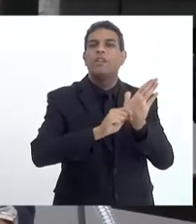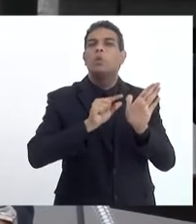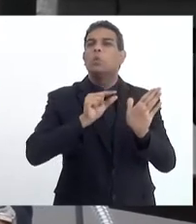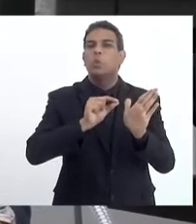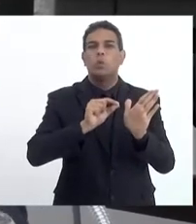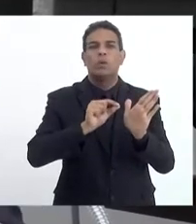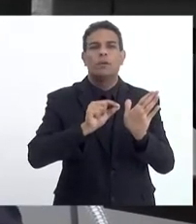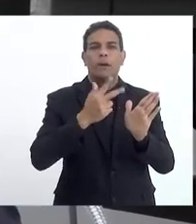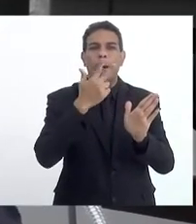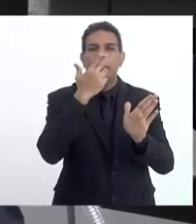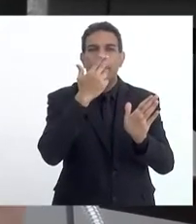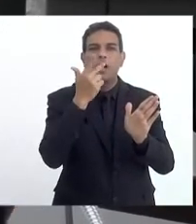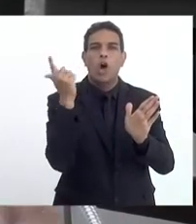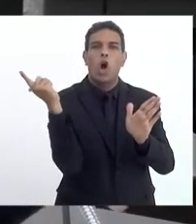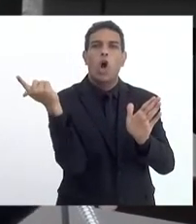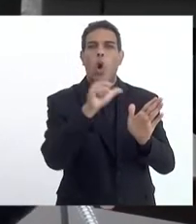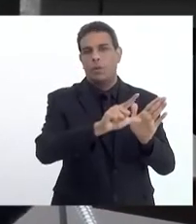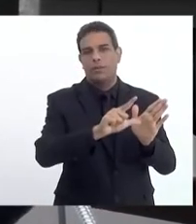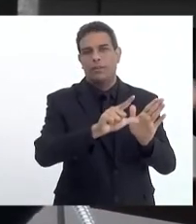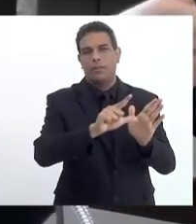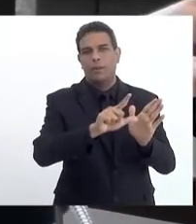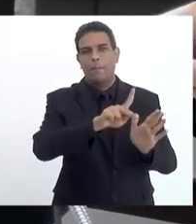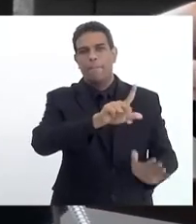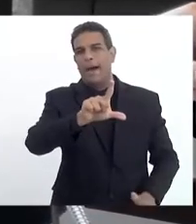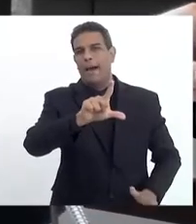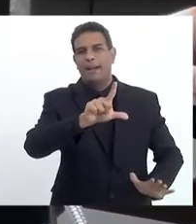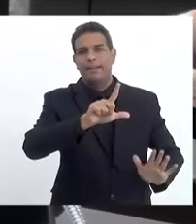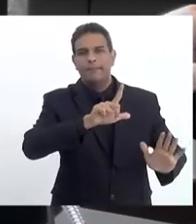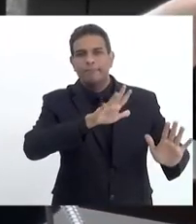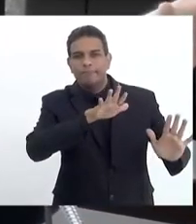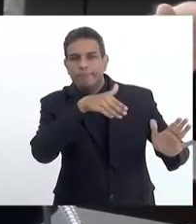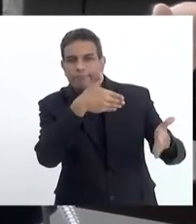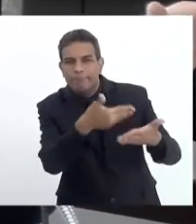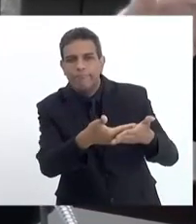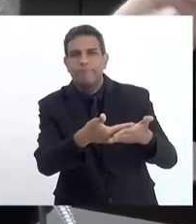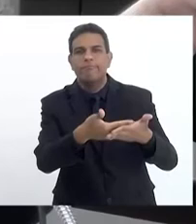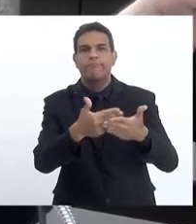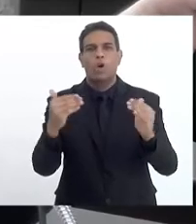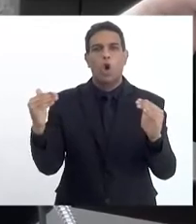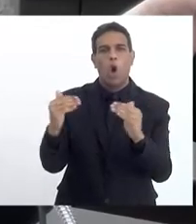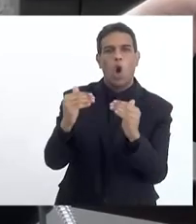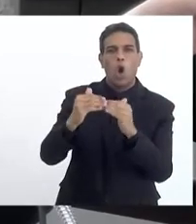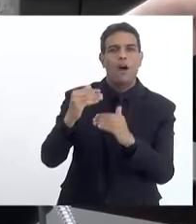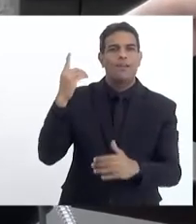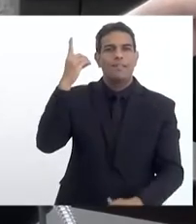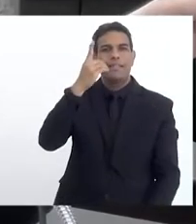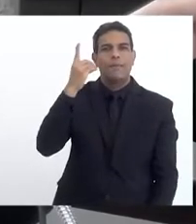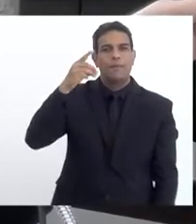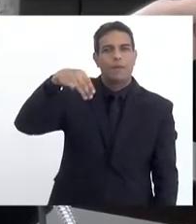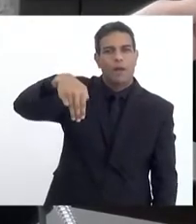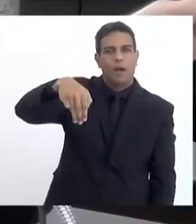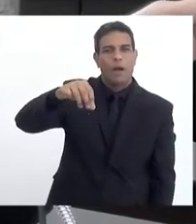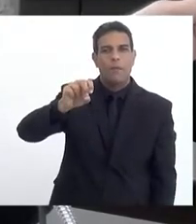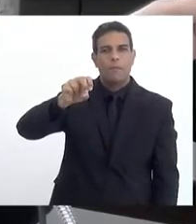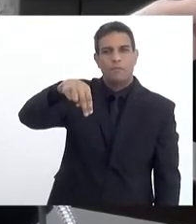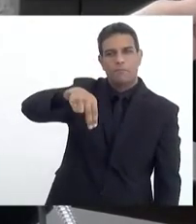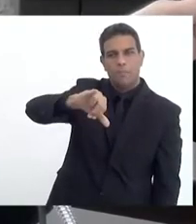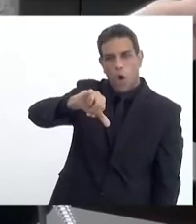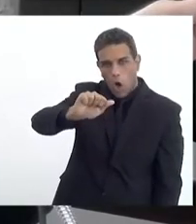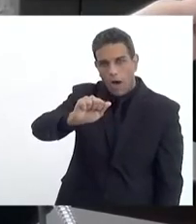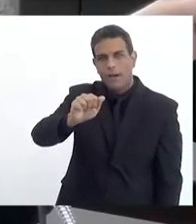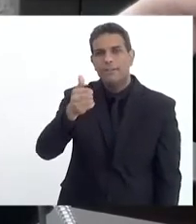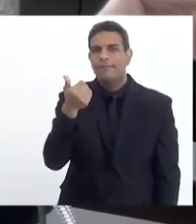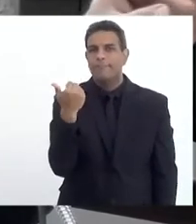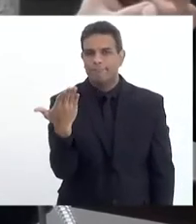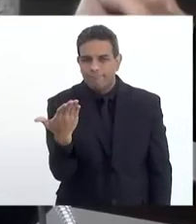no voto, é no sentido de salvar o projeto, mas... Os argumentos trazidos à baila pela deputada Mônica Francisco, é necessário, e aí eu